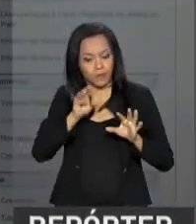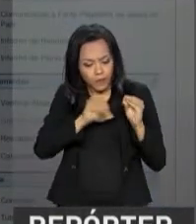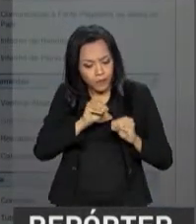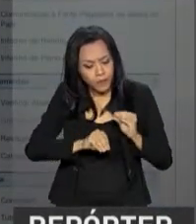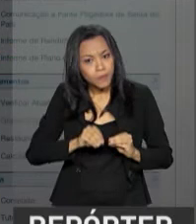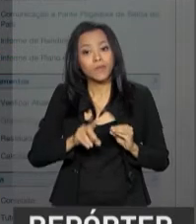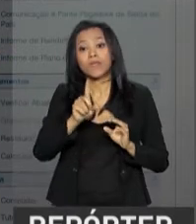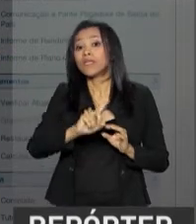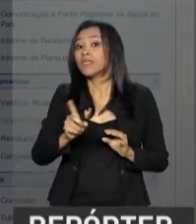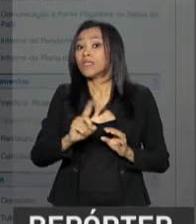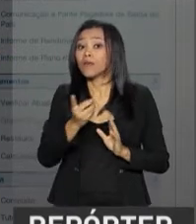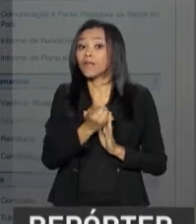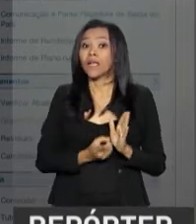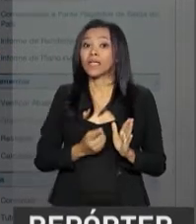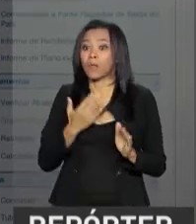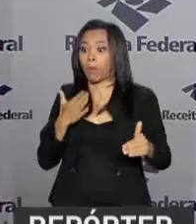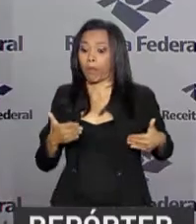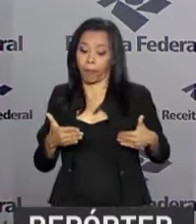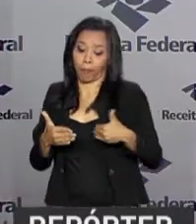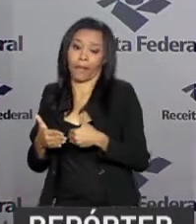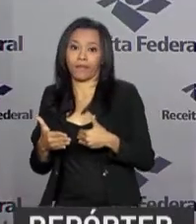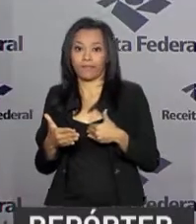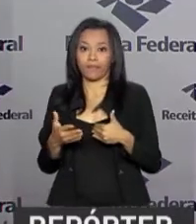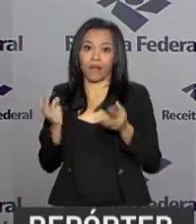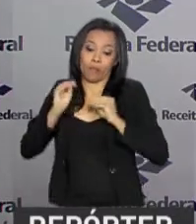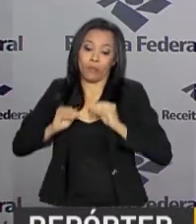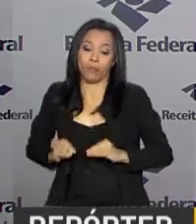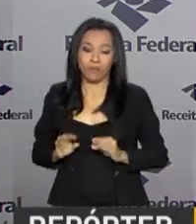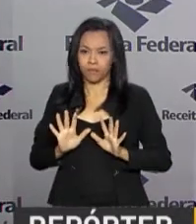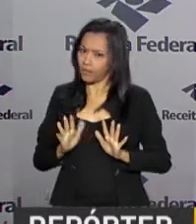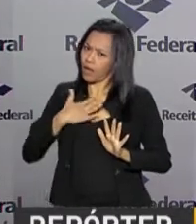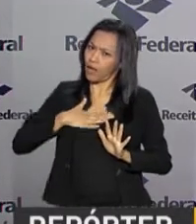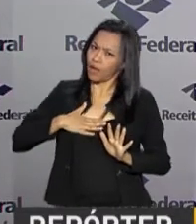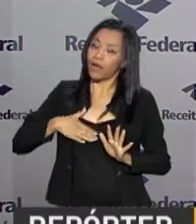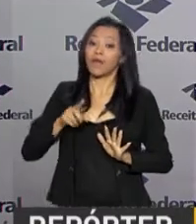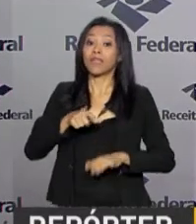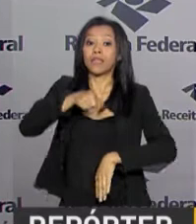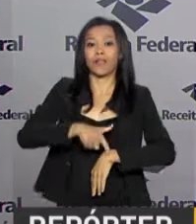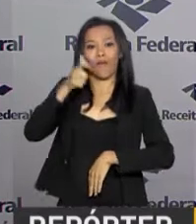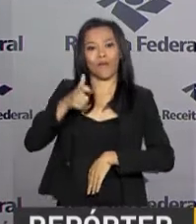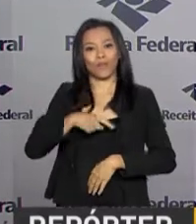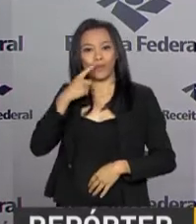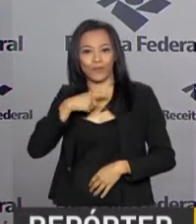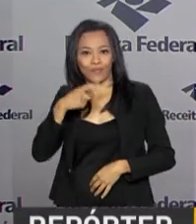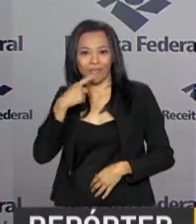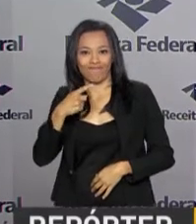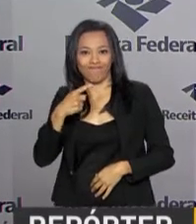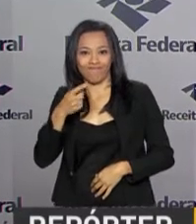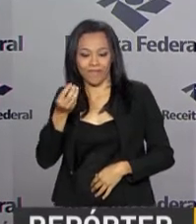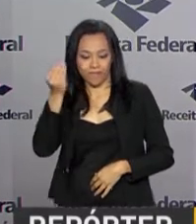é não deixar a declaração para a última hora as dúvidas surgem na hora do preenchimento da declaração